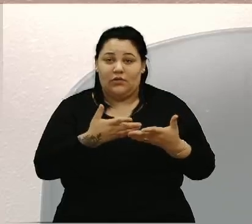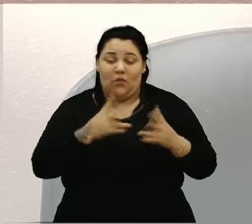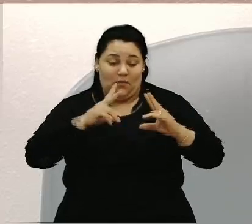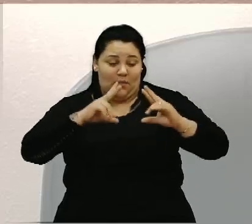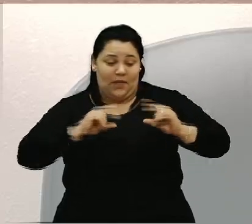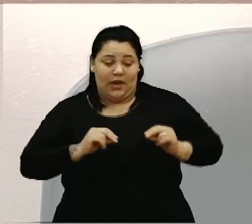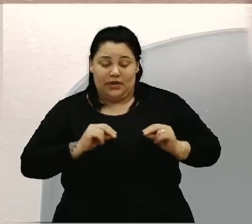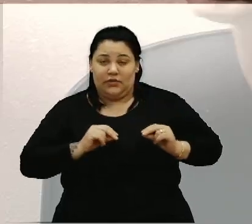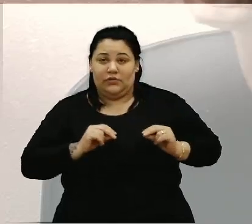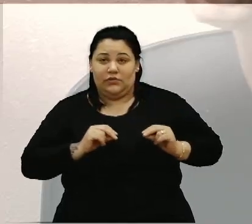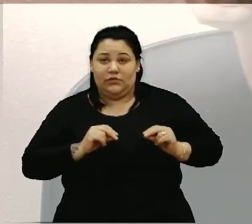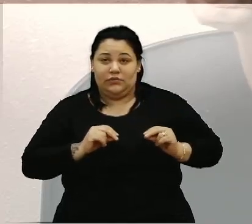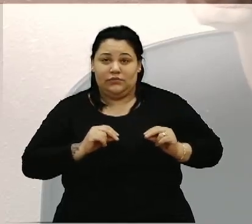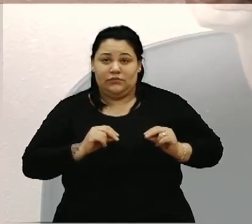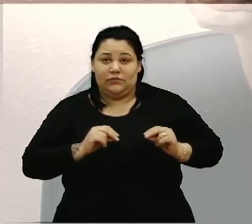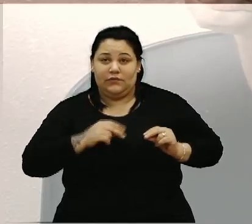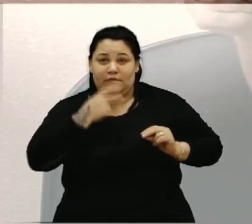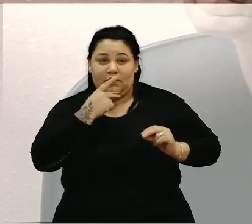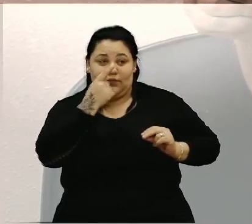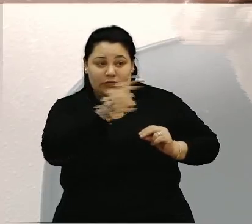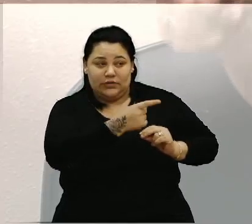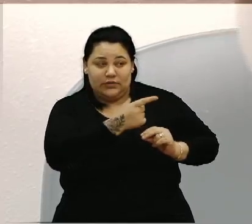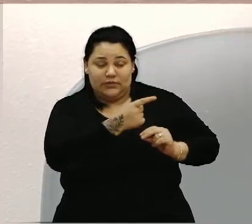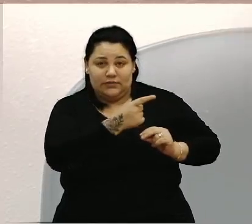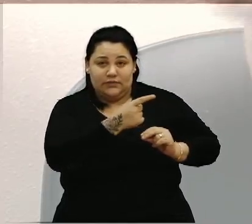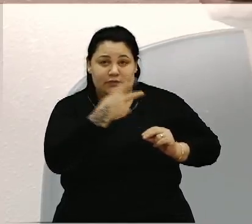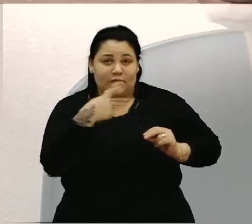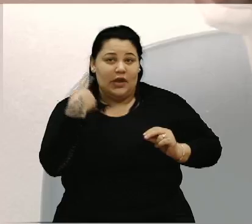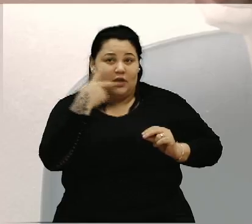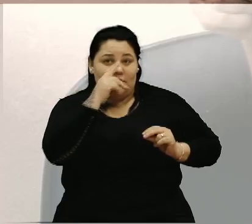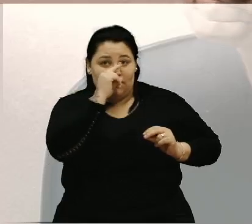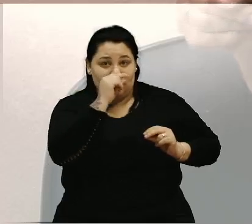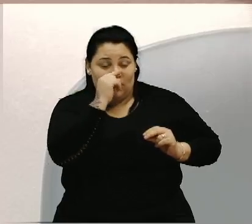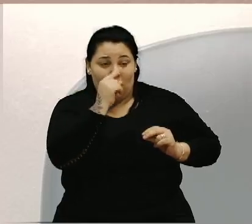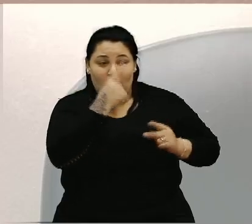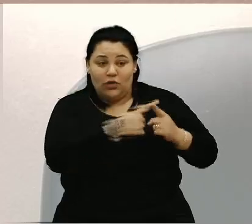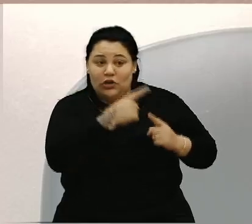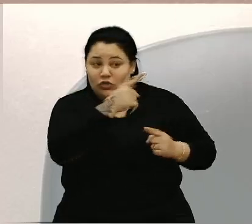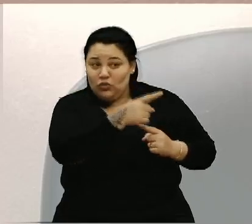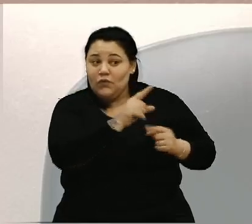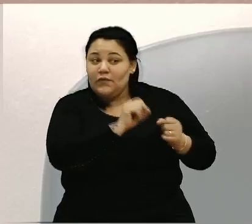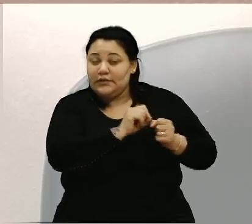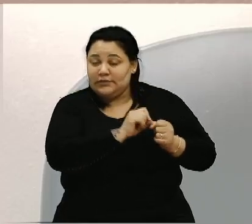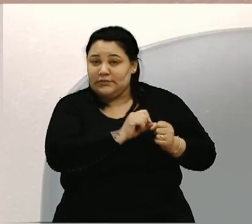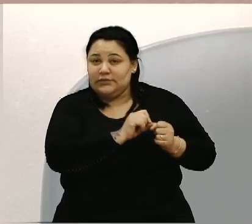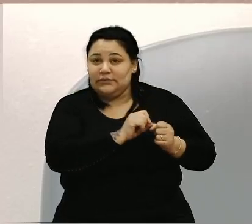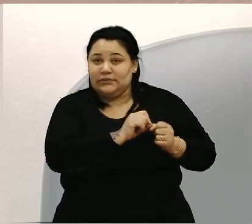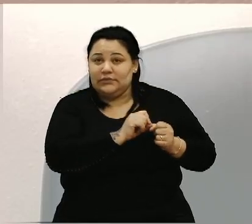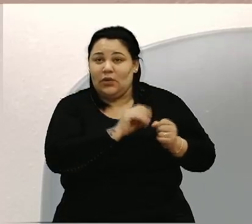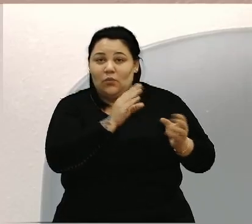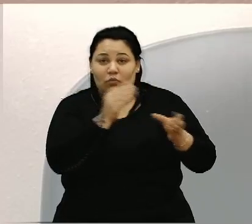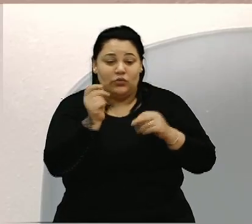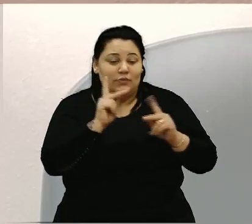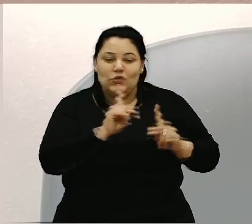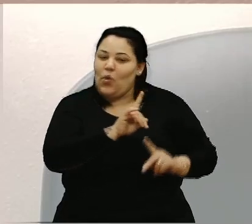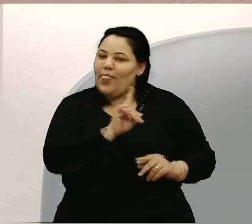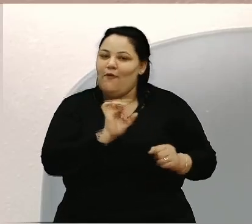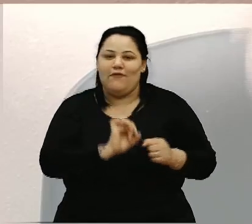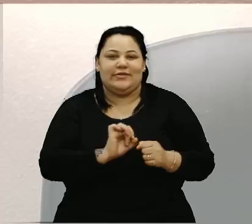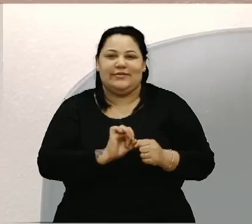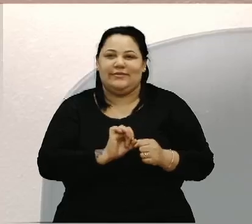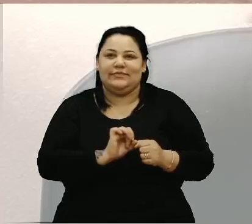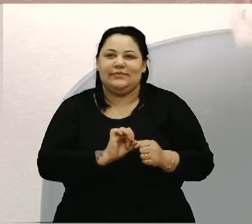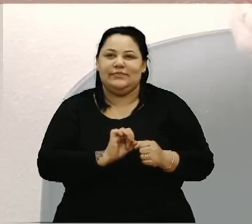falo diretamente para o senhor, vereador Fantinel, porque o senhor fez o que talvez muitas pessoas não fariam. O